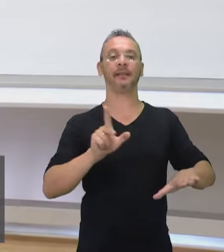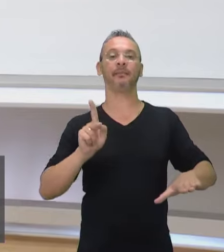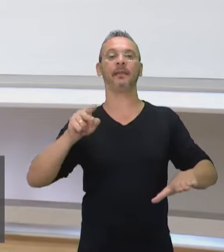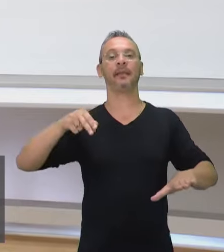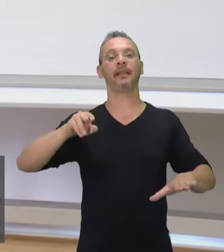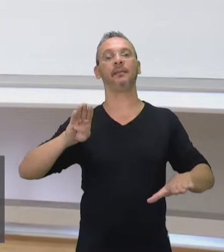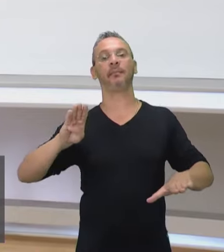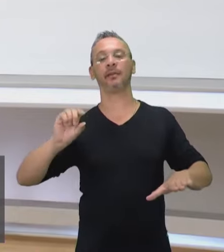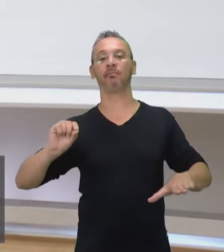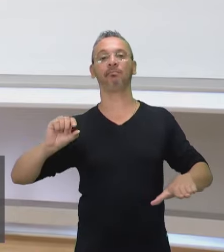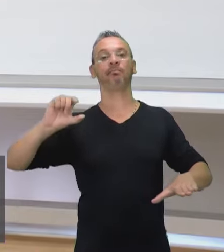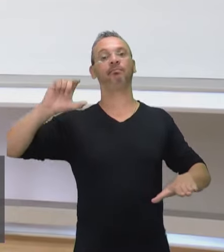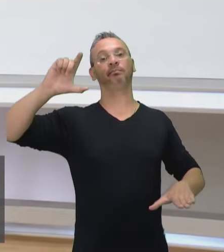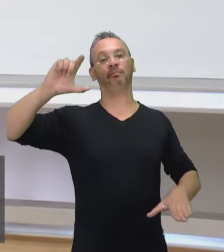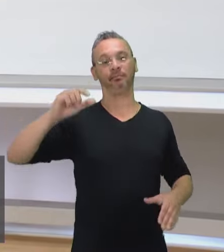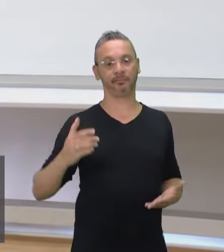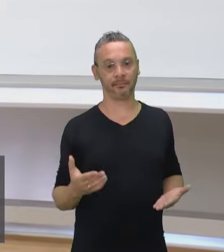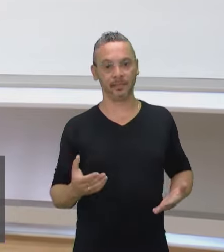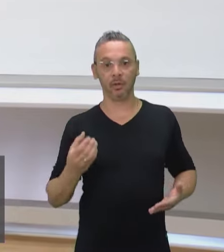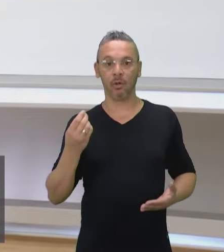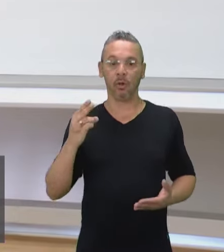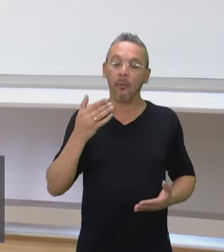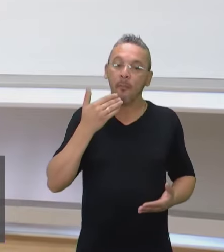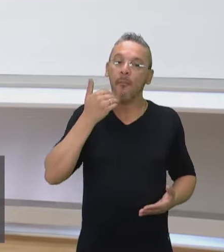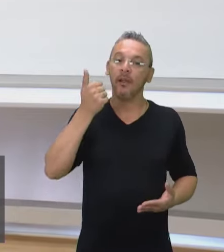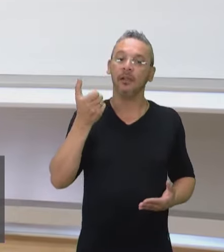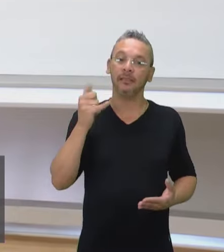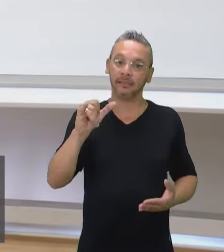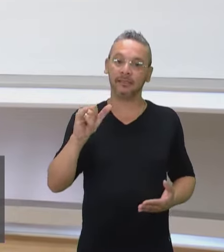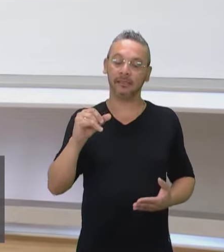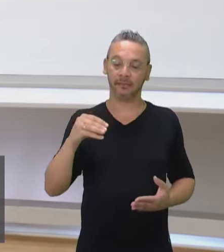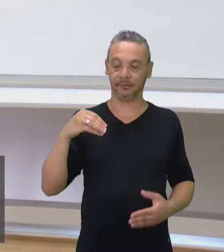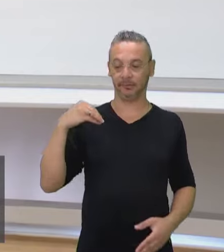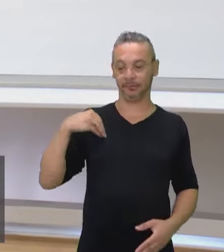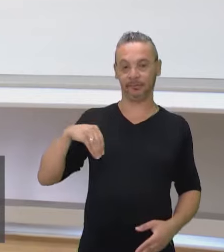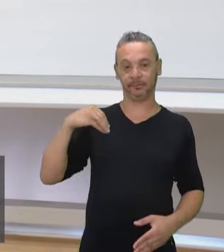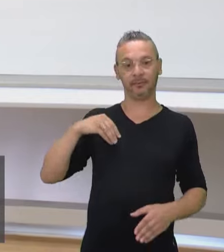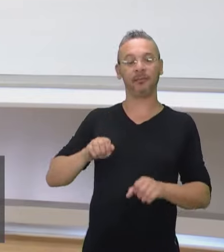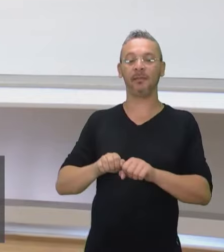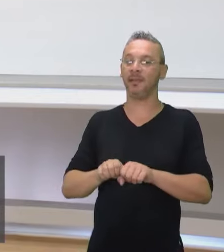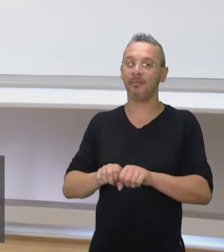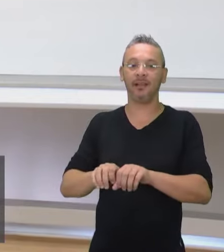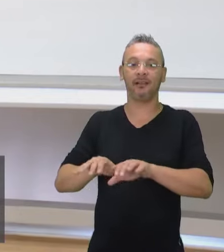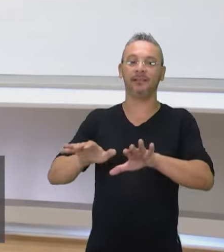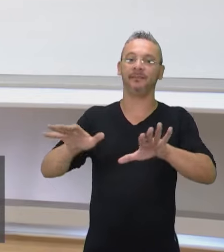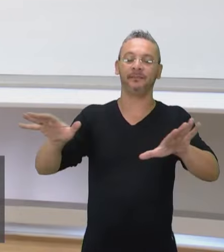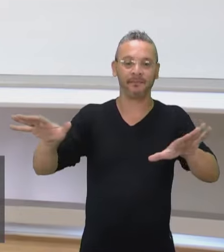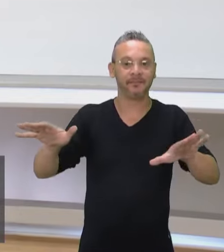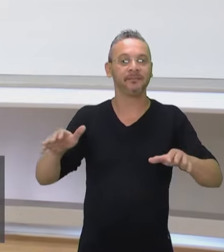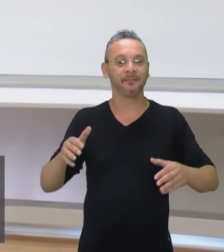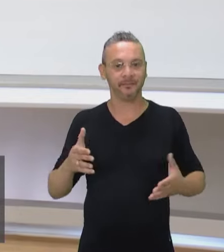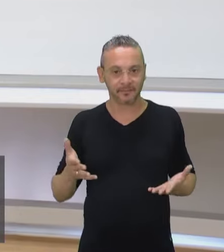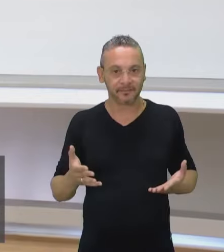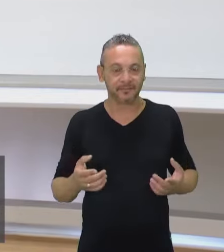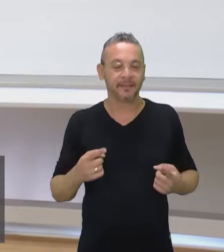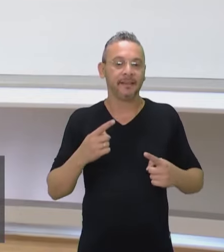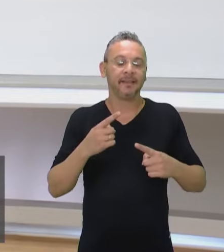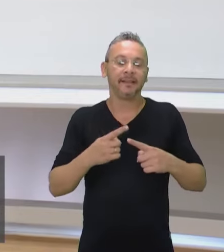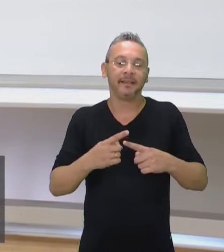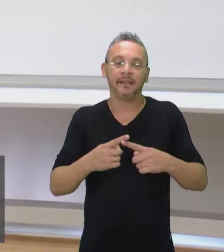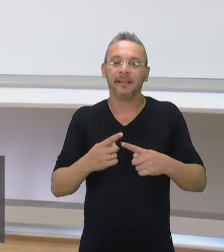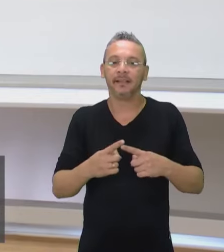alto e melhor ainda se ele tiver uma boa distribuição dessa renda que o índice de Gini